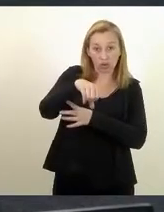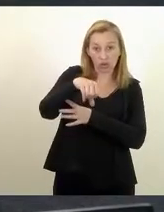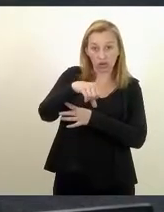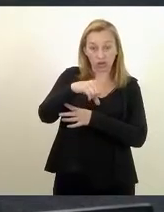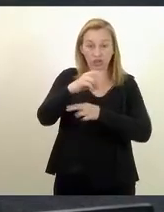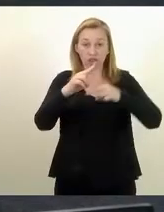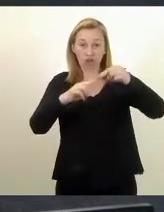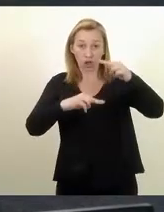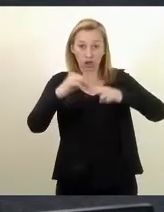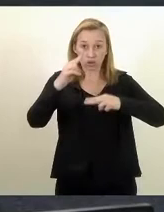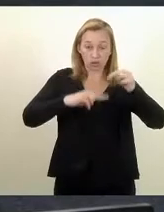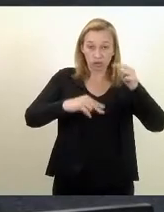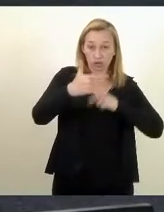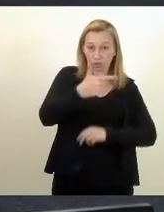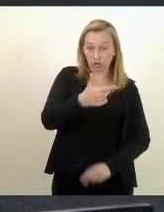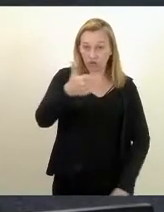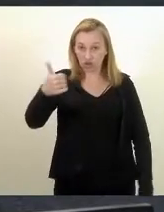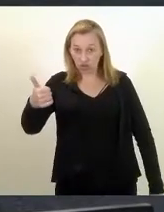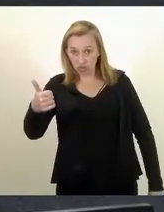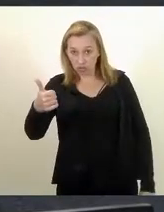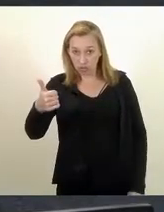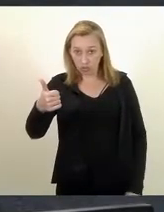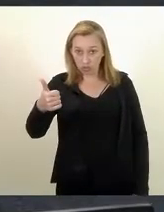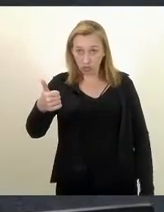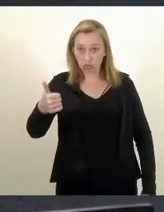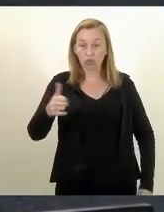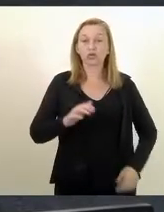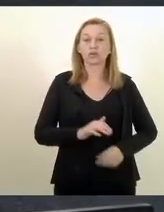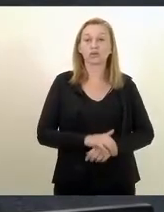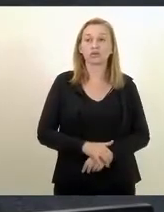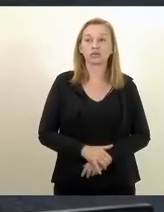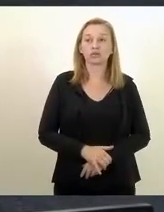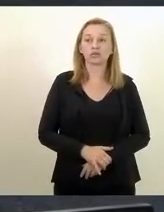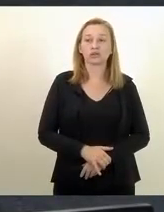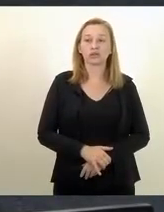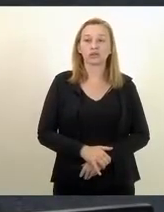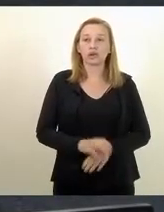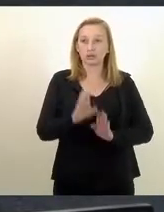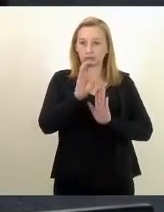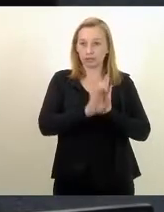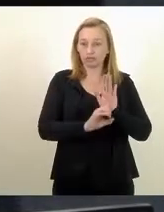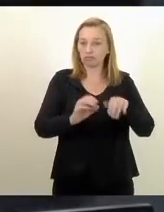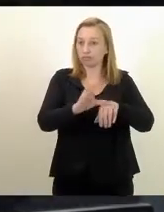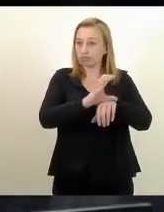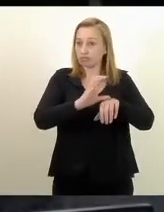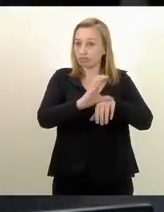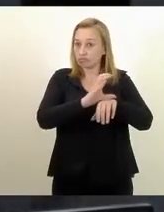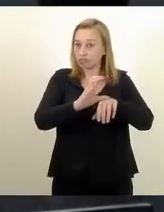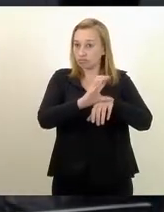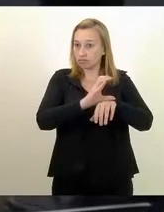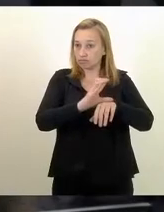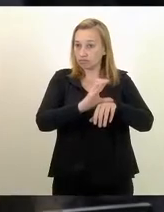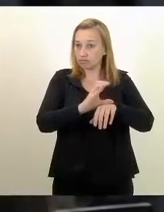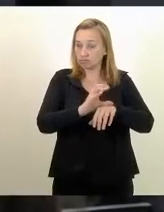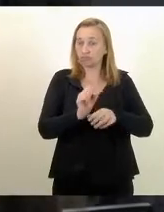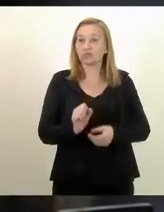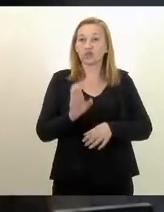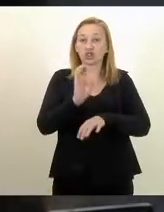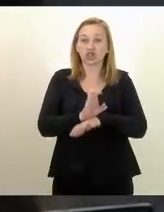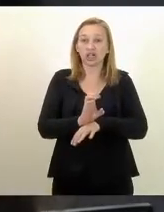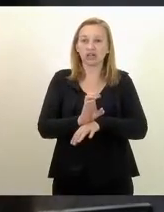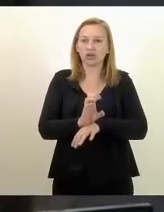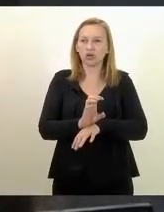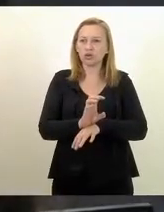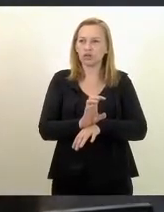21 nesse julgado foi uma emenda constitucional do estado de Rondônia